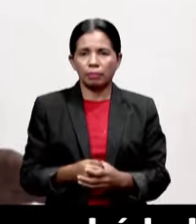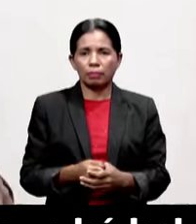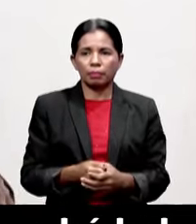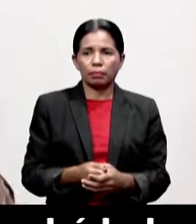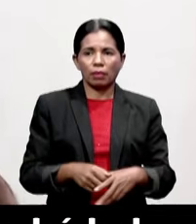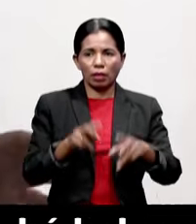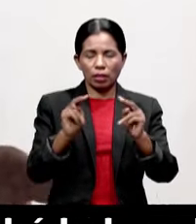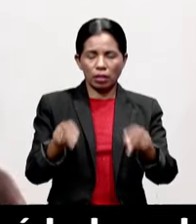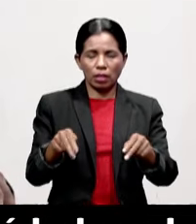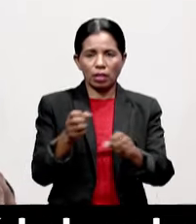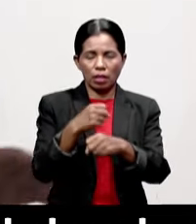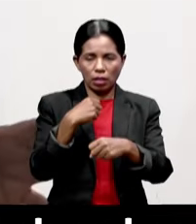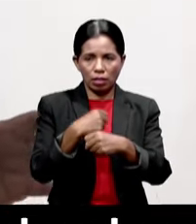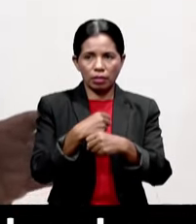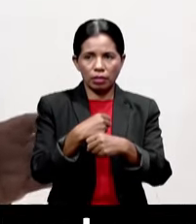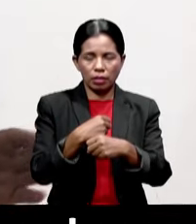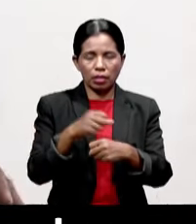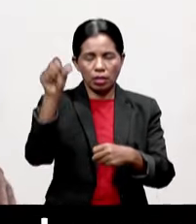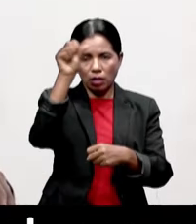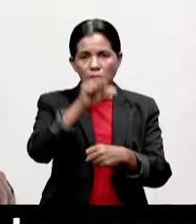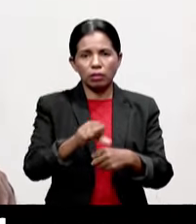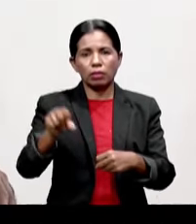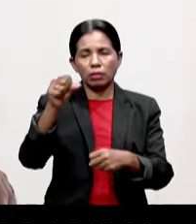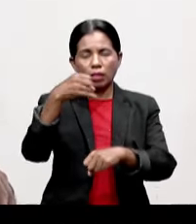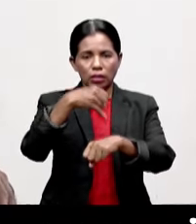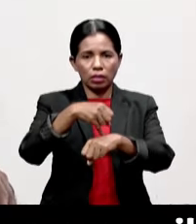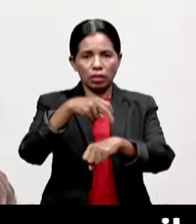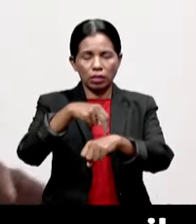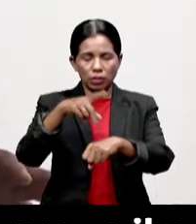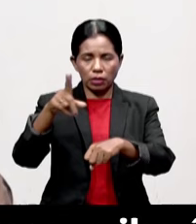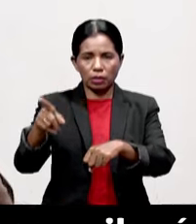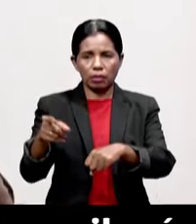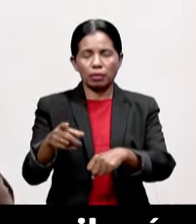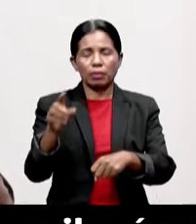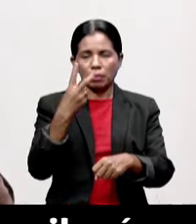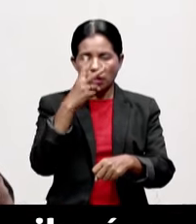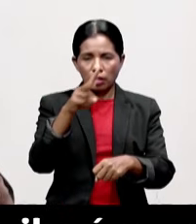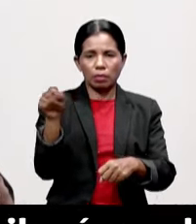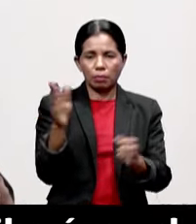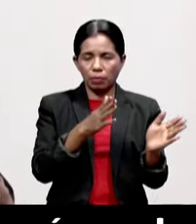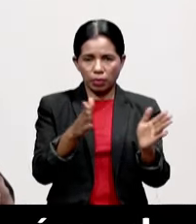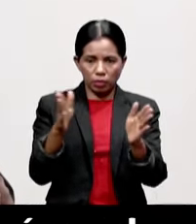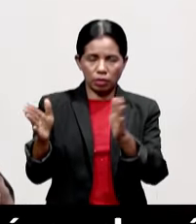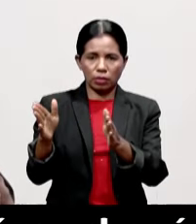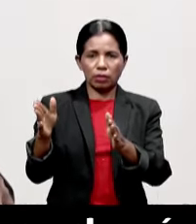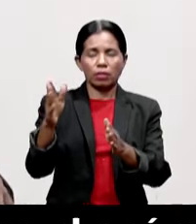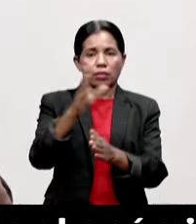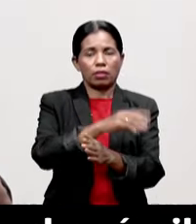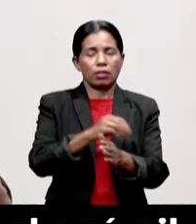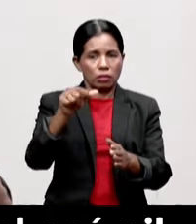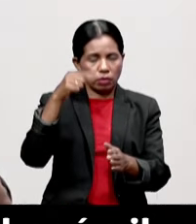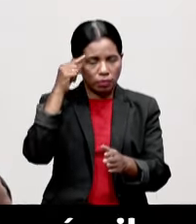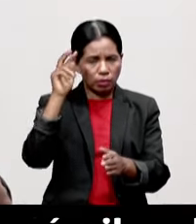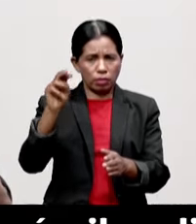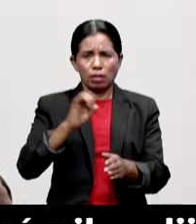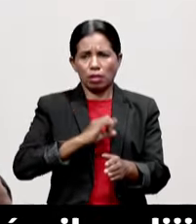tem que haver contratação com o auditor internacional Roma, mas não é processo interno, governo minha. E eu tenho